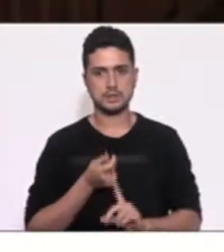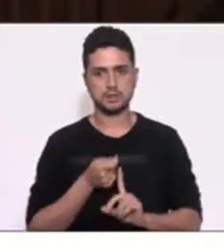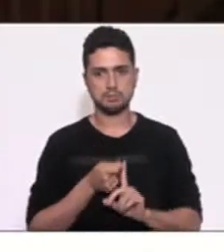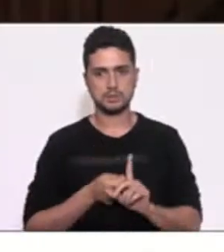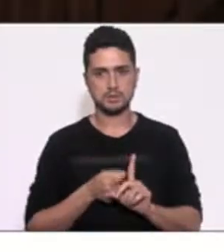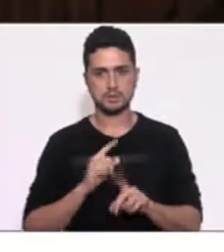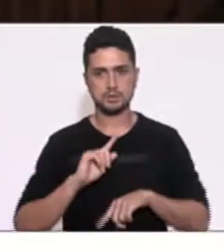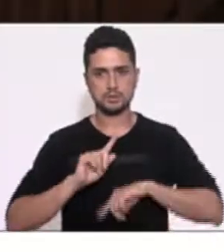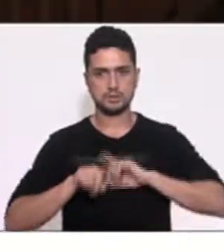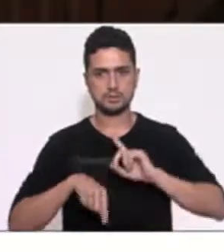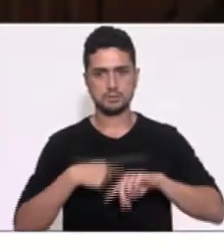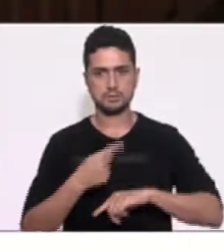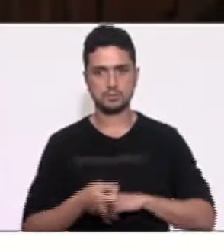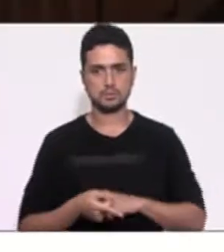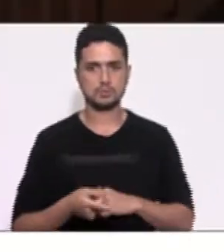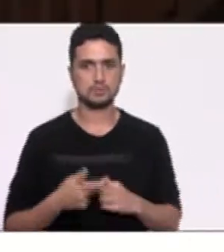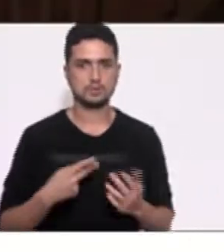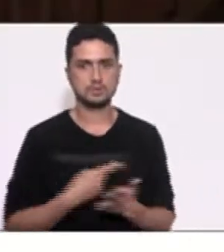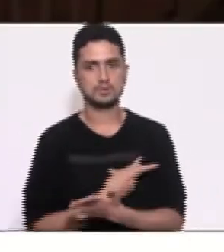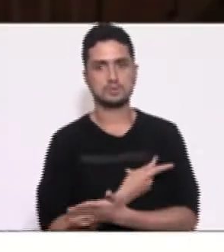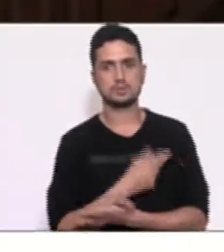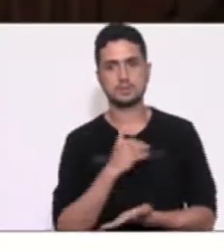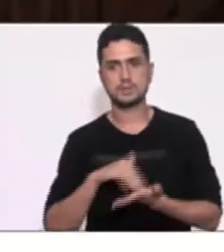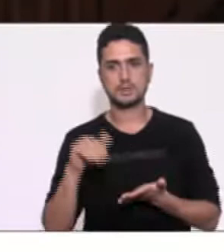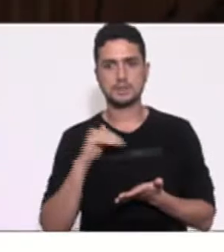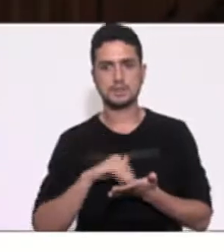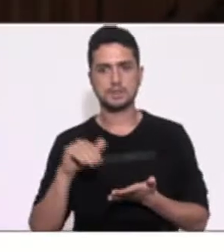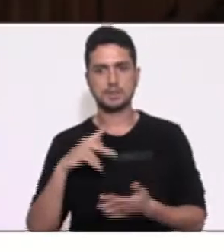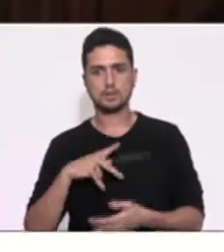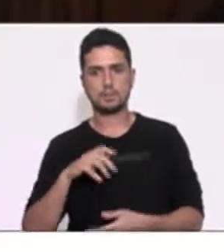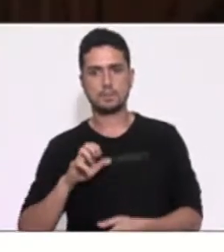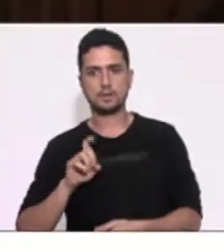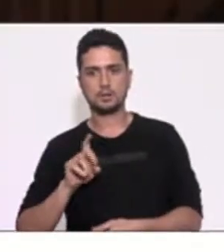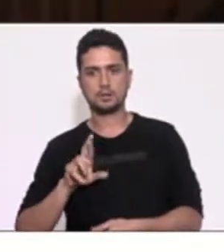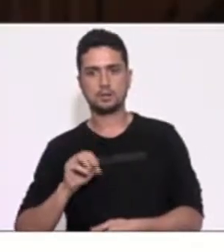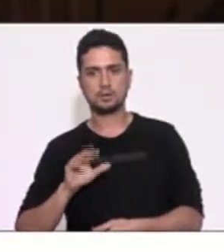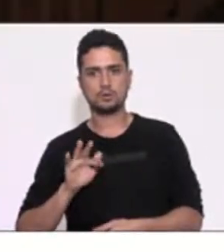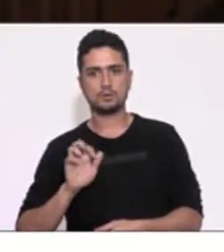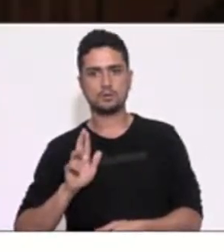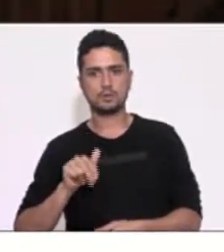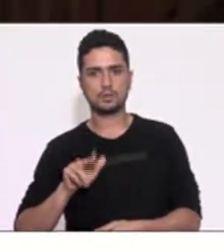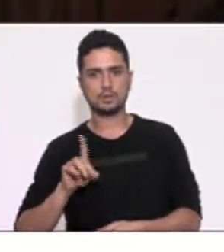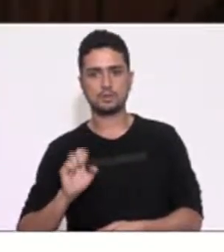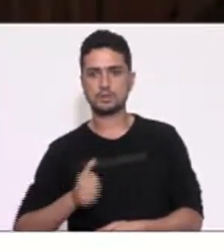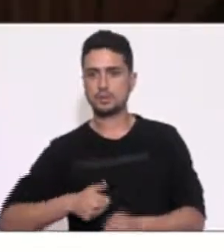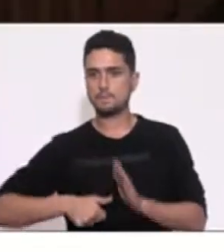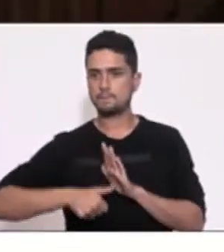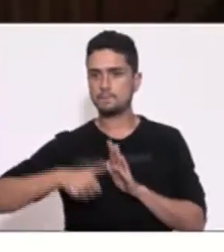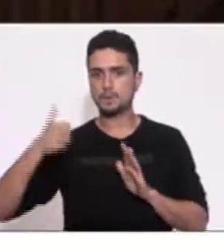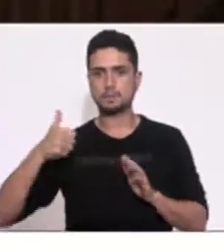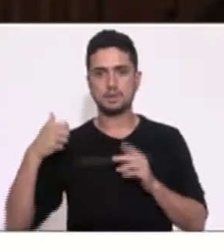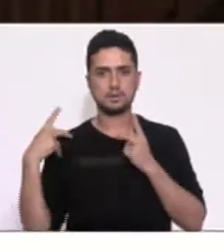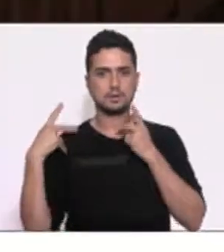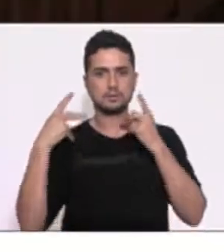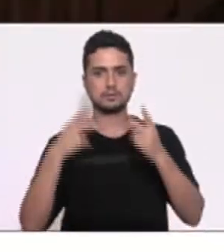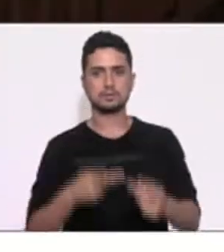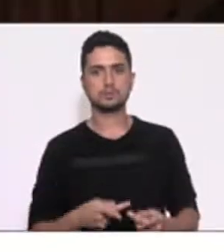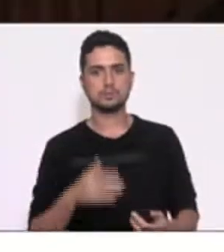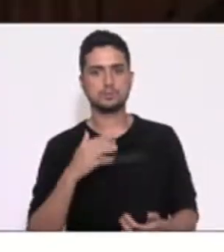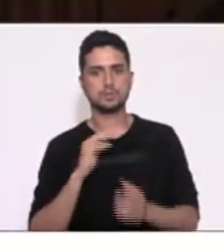depois da ida do secretário Pedro Fernandes pela primeira vez à Comissão de Educação, quando estava assumindo o